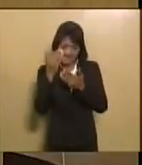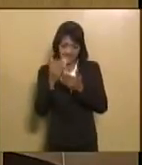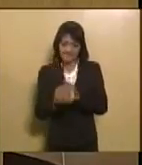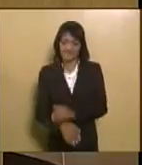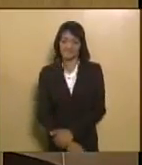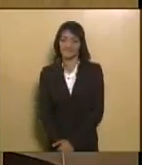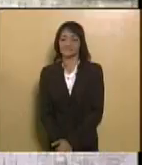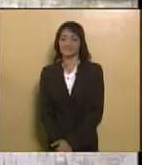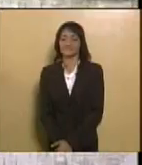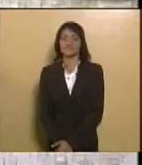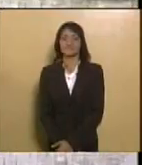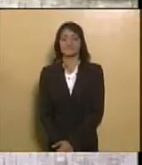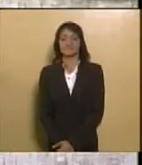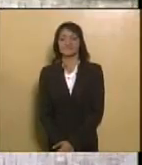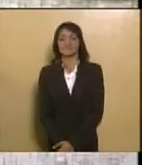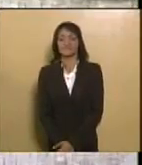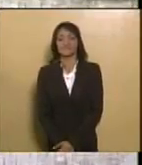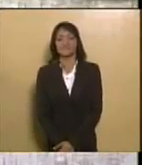presidente.